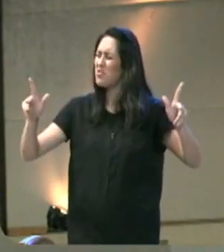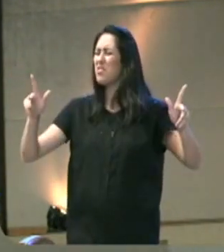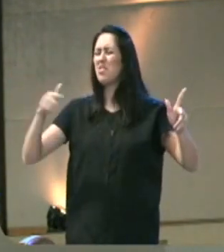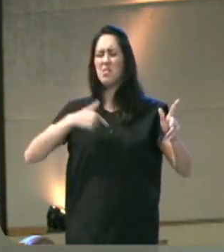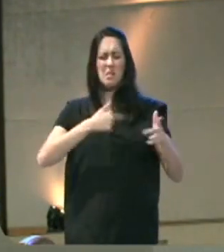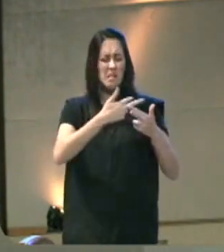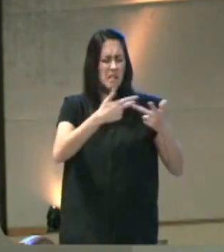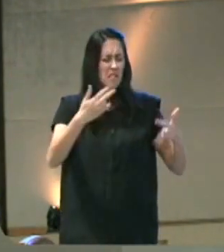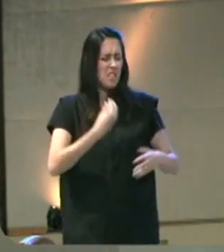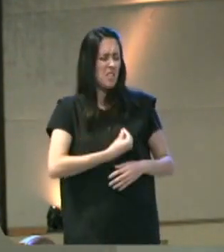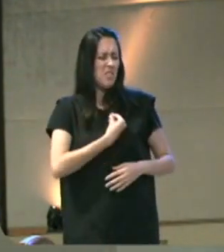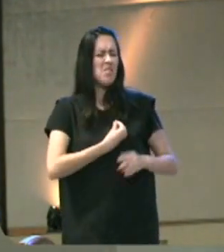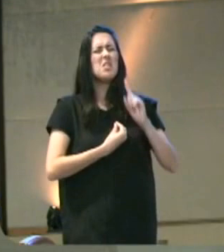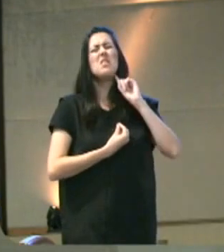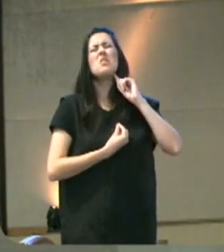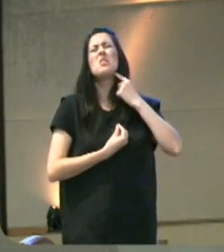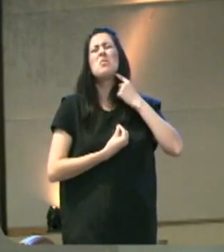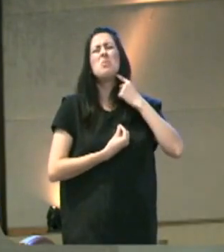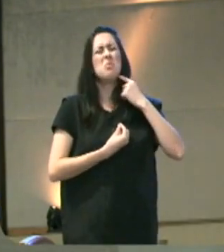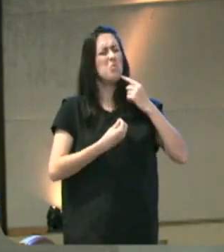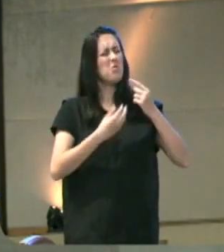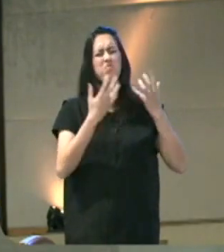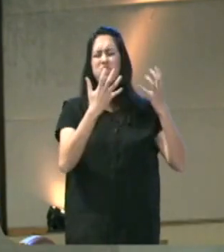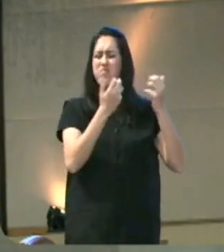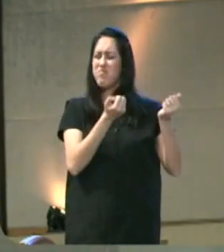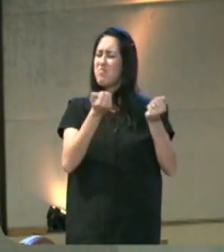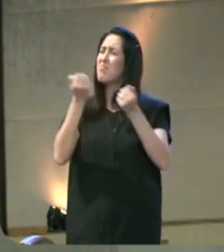aqui guardadas na minha alma.